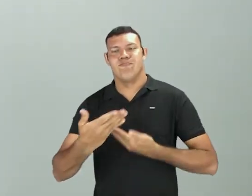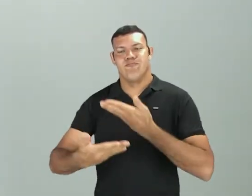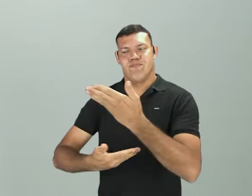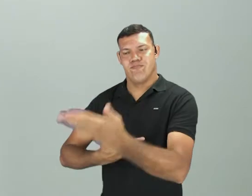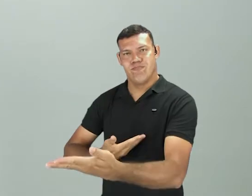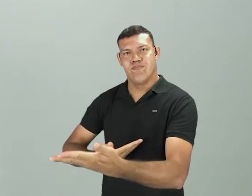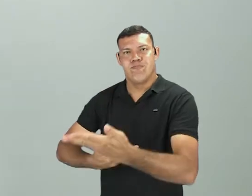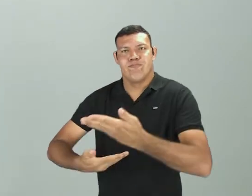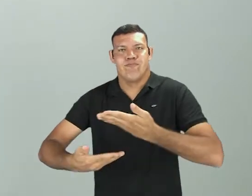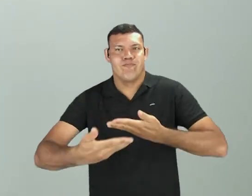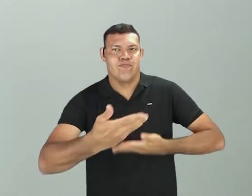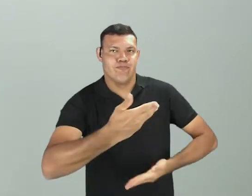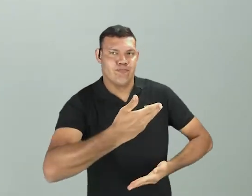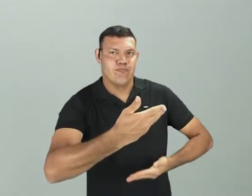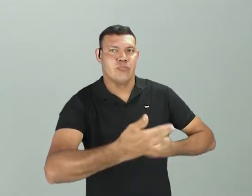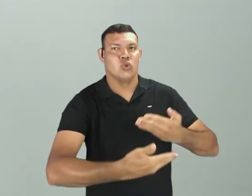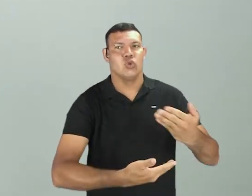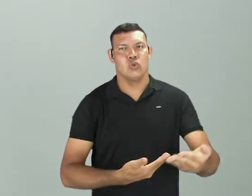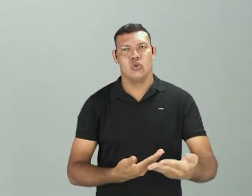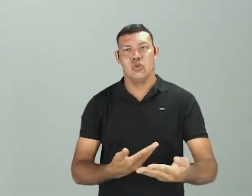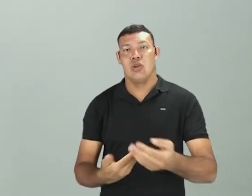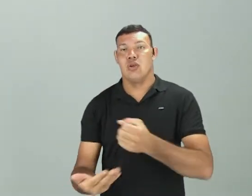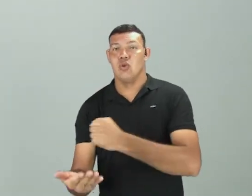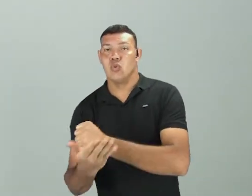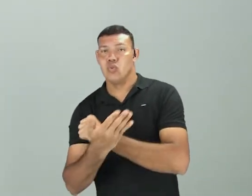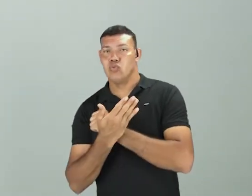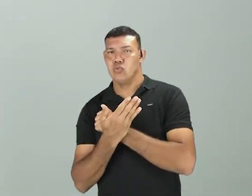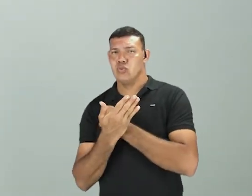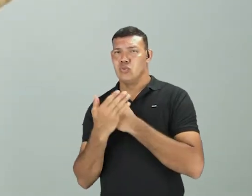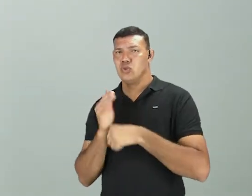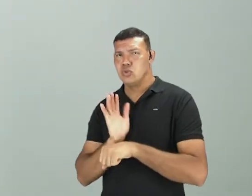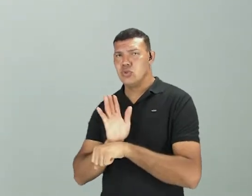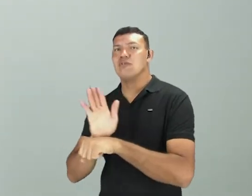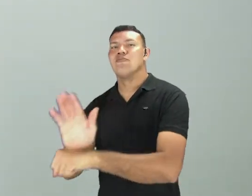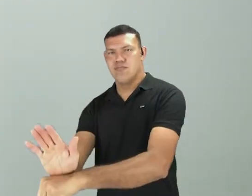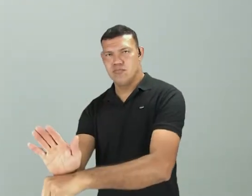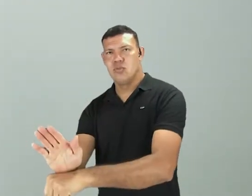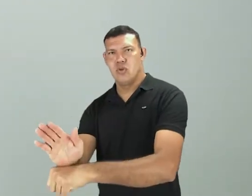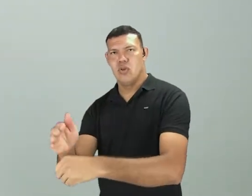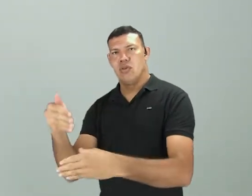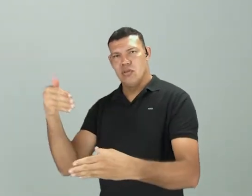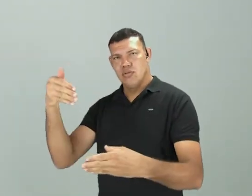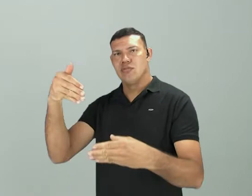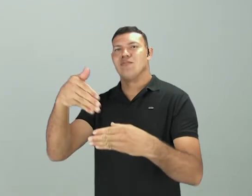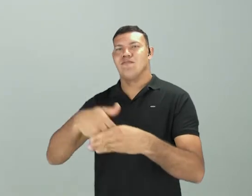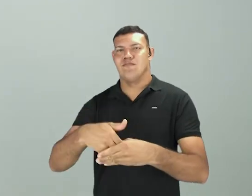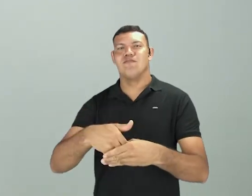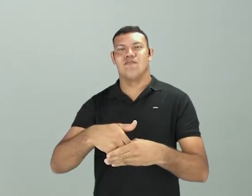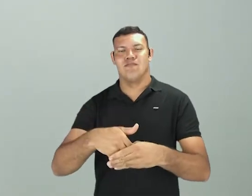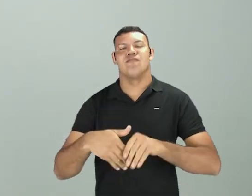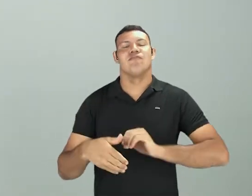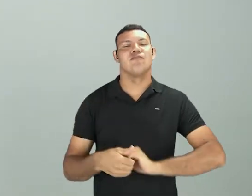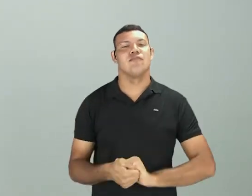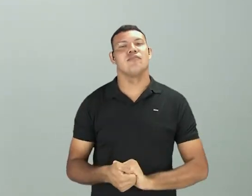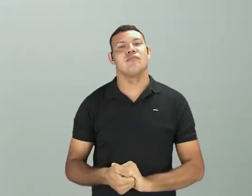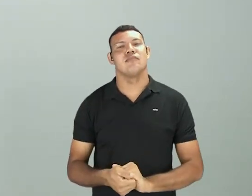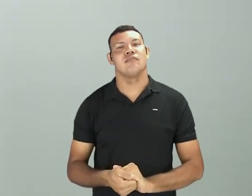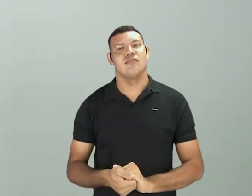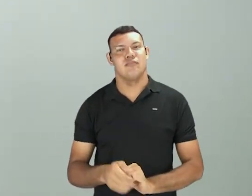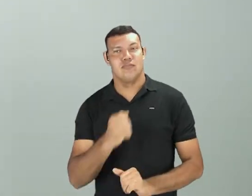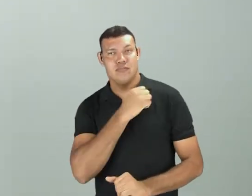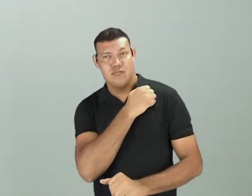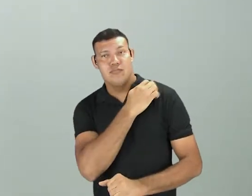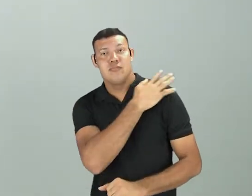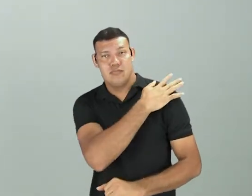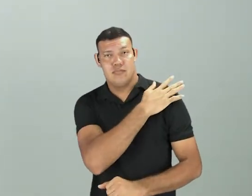recebo favores, benefícios, empregos, mas também eu tenho que conceder também benefícios aí para esse